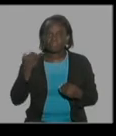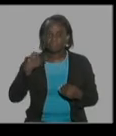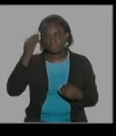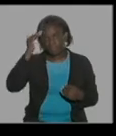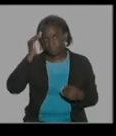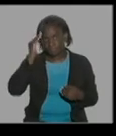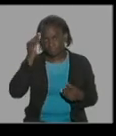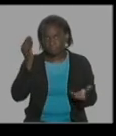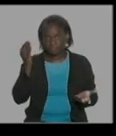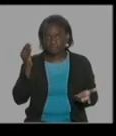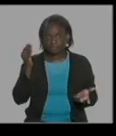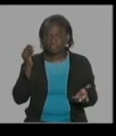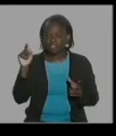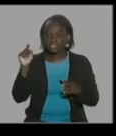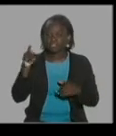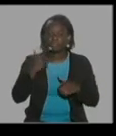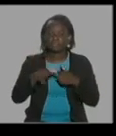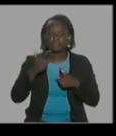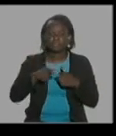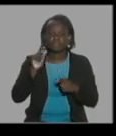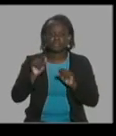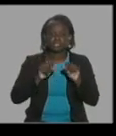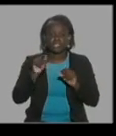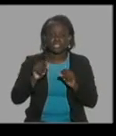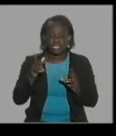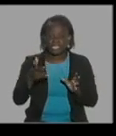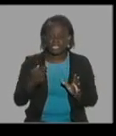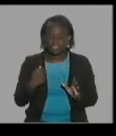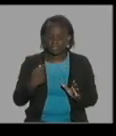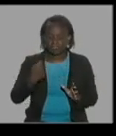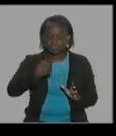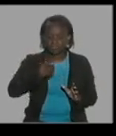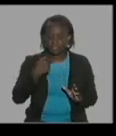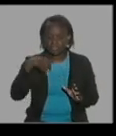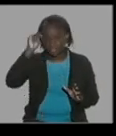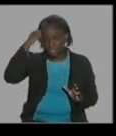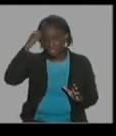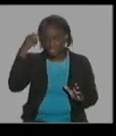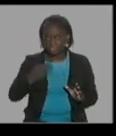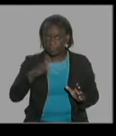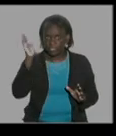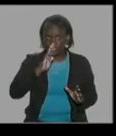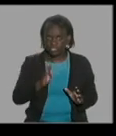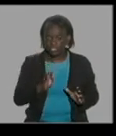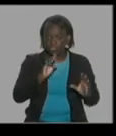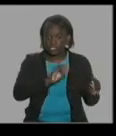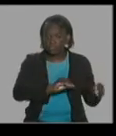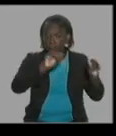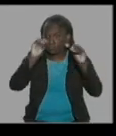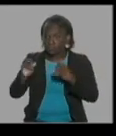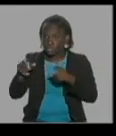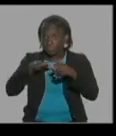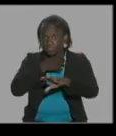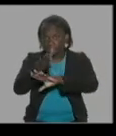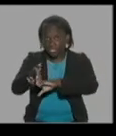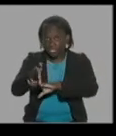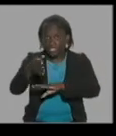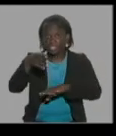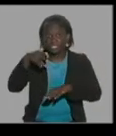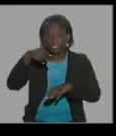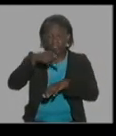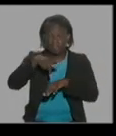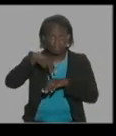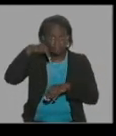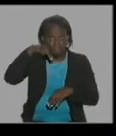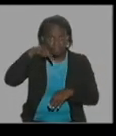fundamental também para eu entender isso, né? A problemática do que é se reconhecer enquanto negro no Brasil e quando você vai para a África, quando você